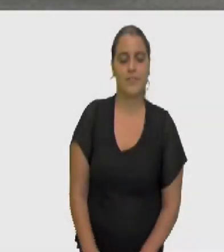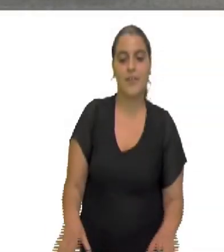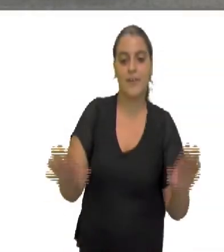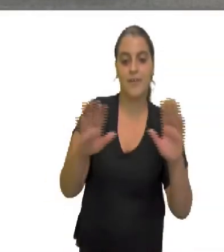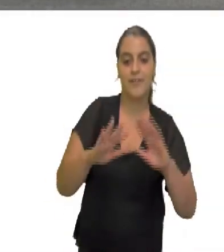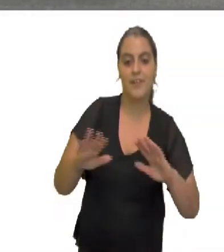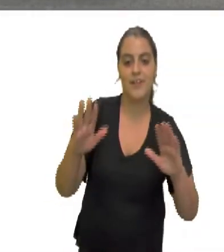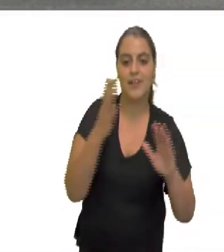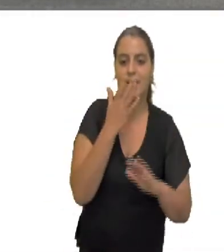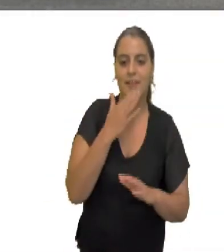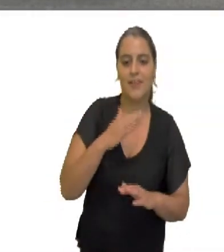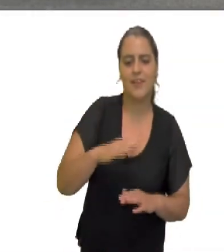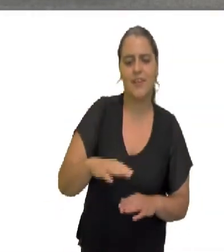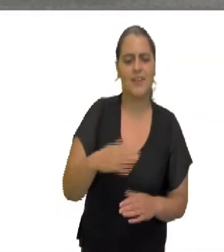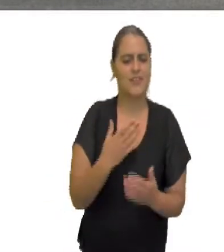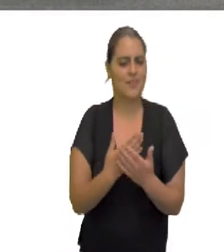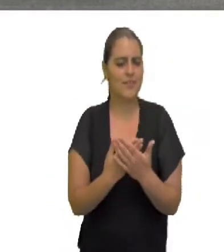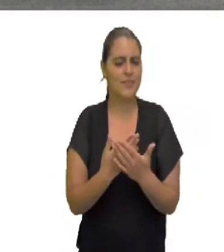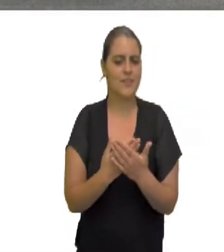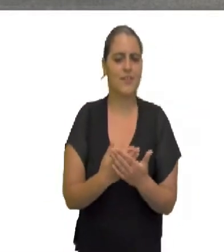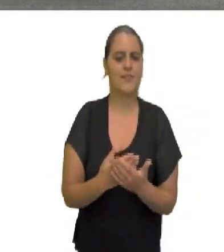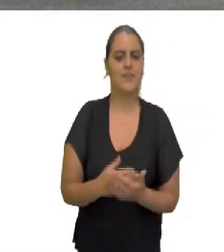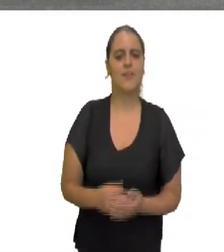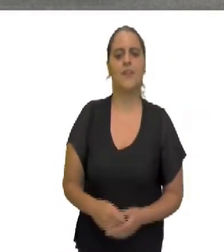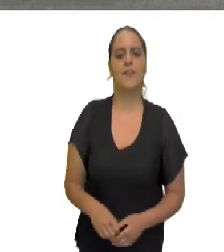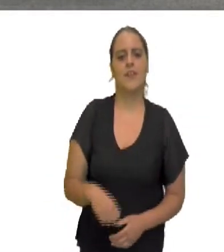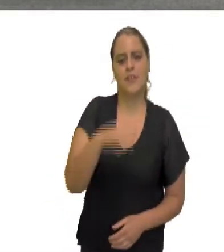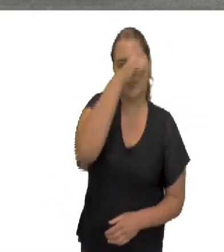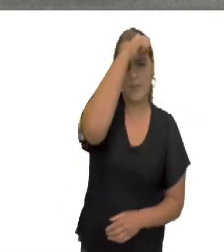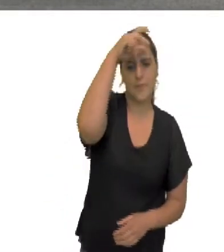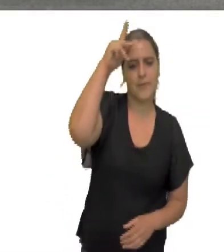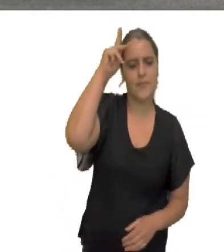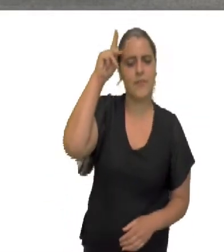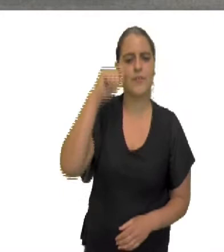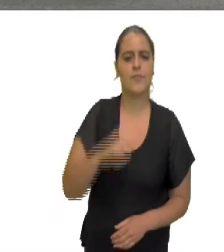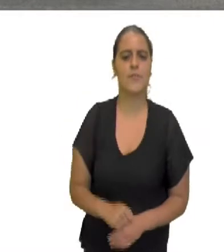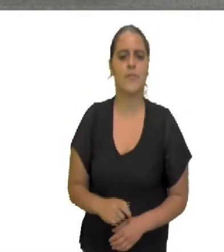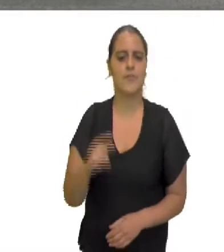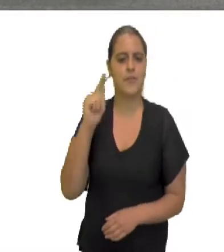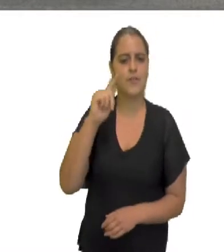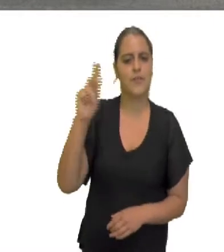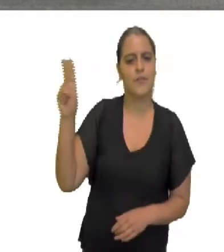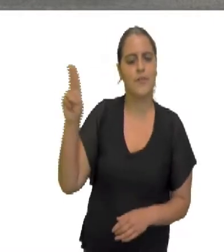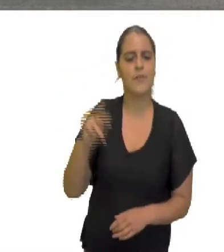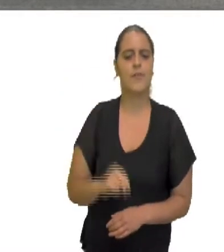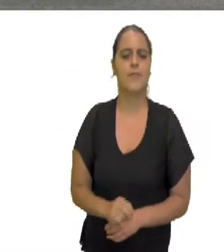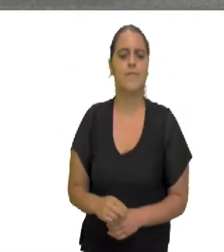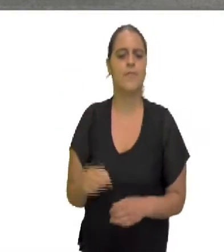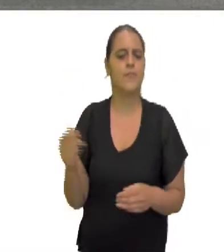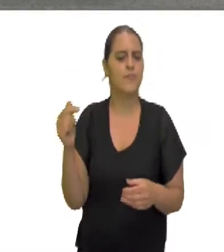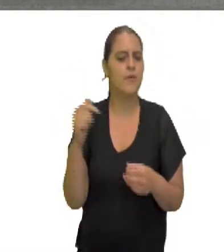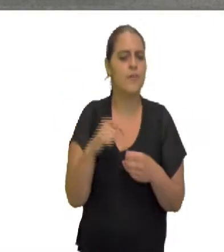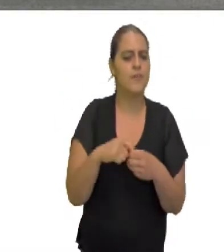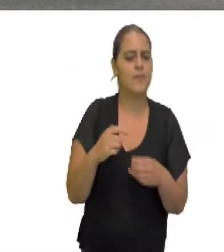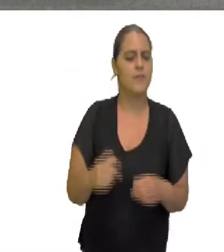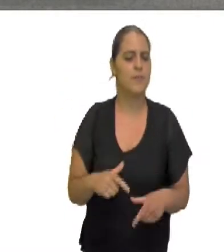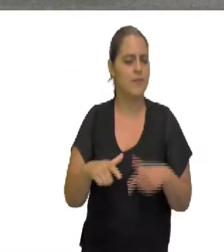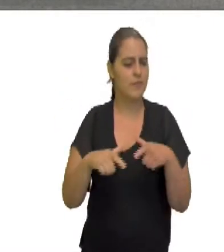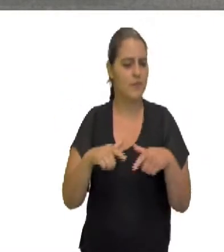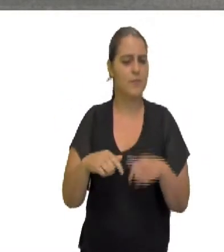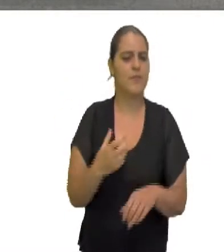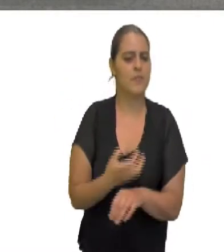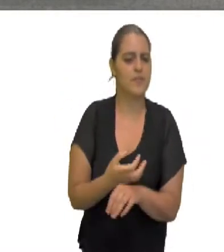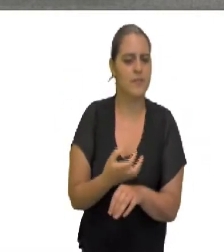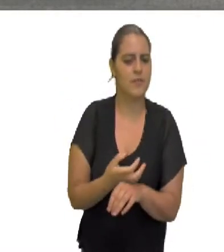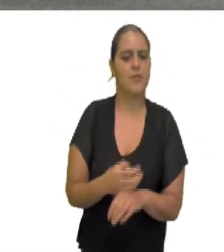Olá, crianças, estudantes da rede municipal de Valadares. Estou aqui novamente para trabalhar com